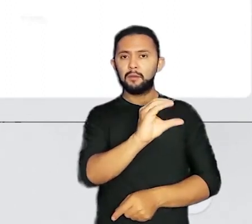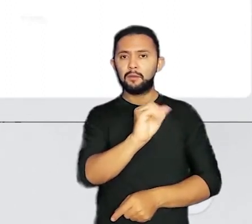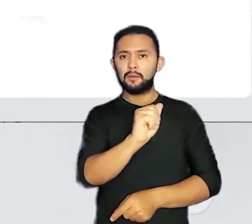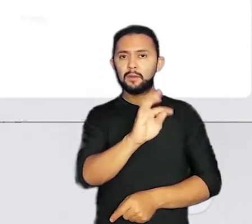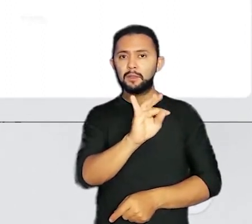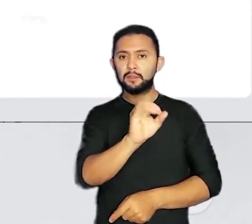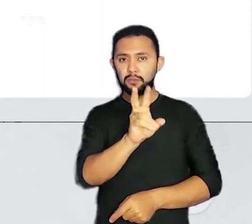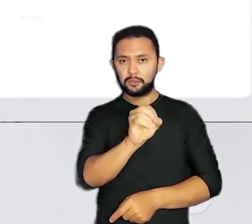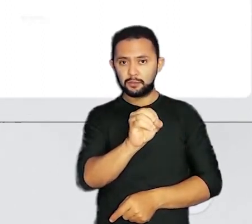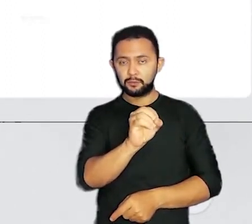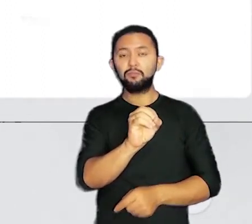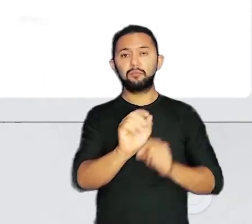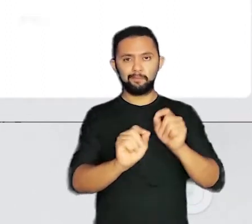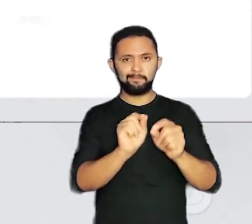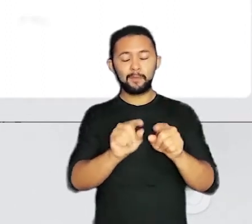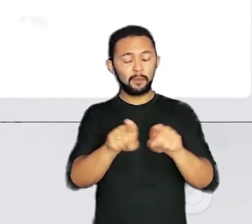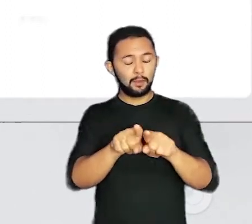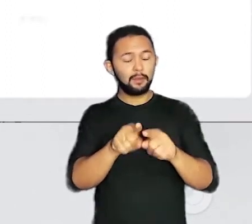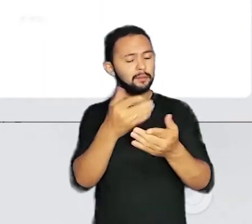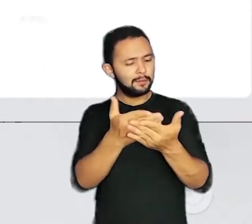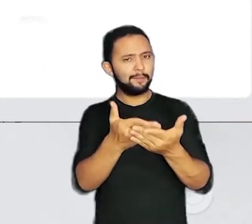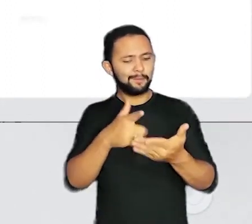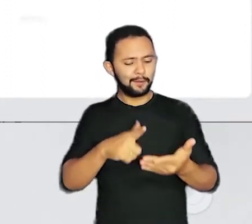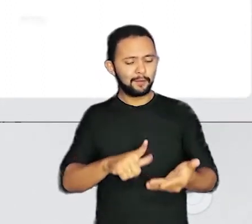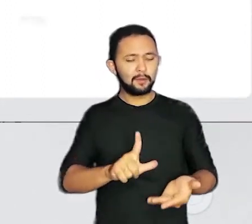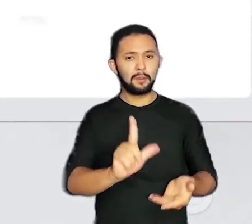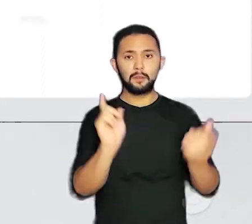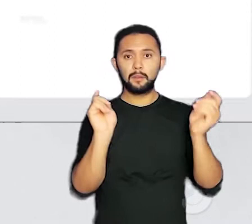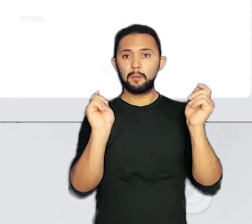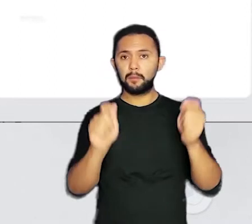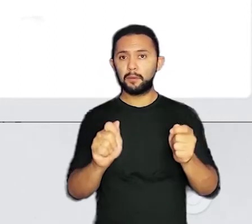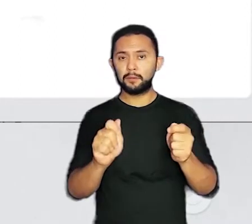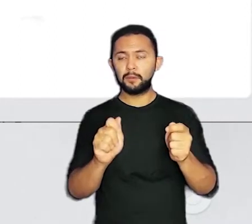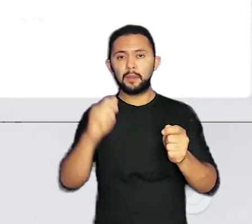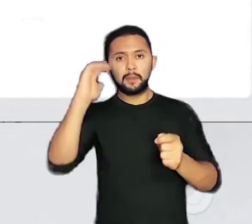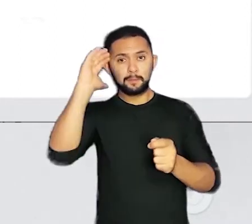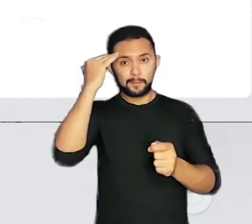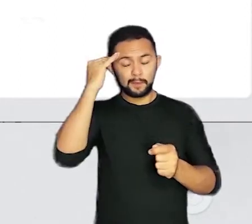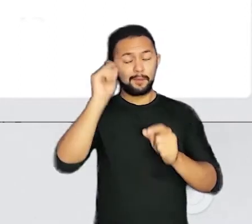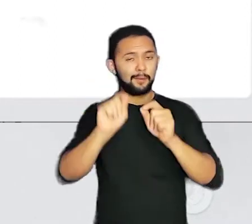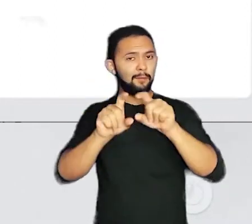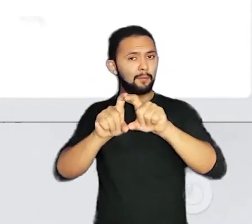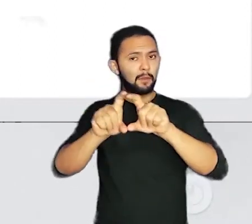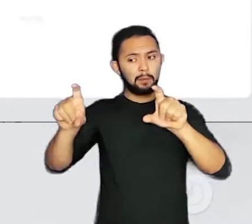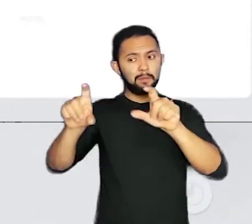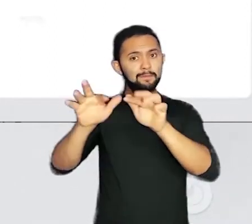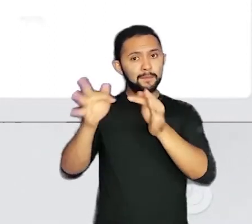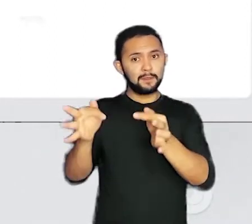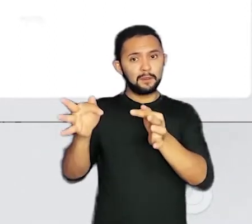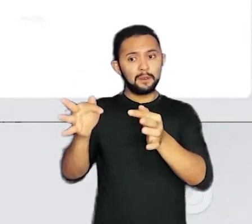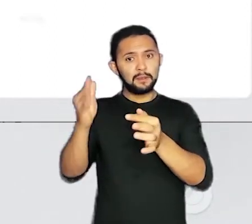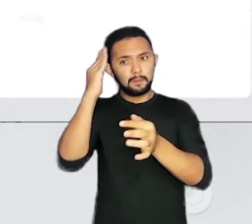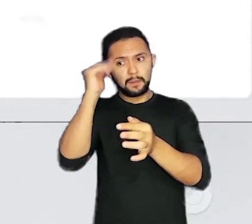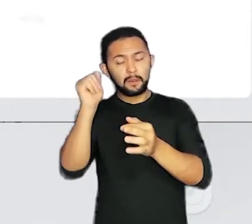ser capaz ao terminar esta aula? Você vai ser capaz de compreender o período simples e diferenciá-lo do período